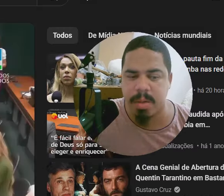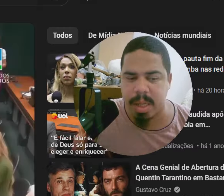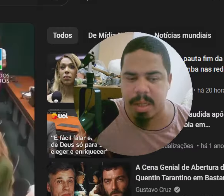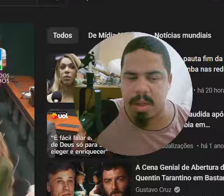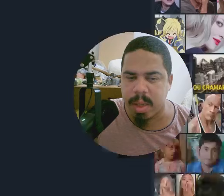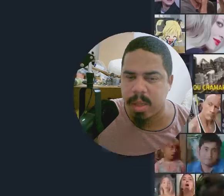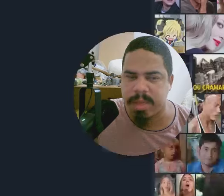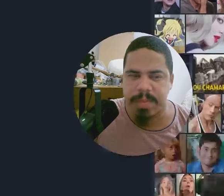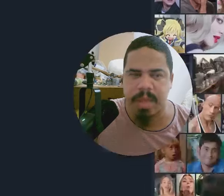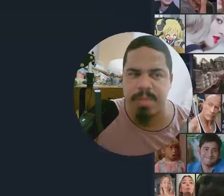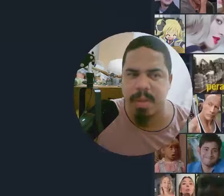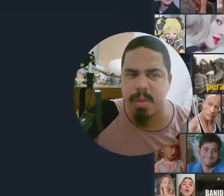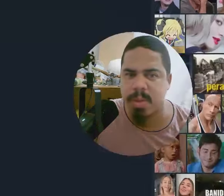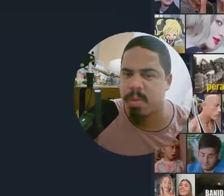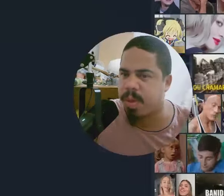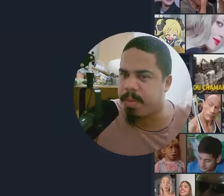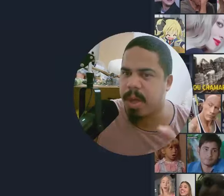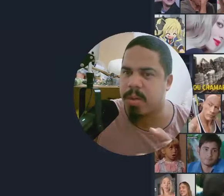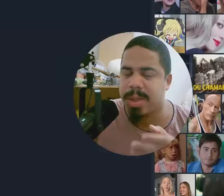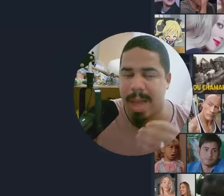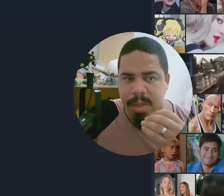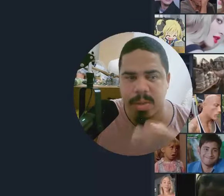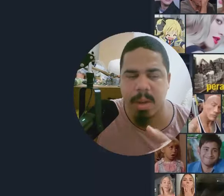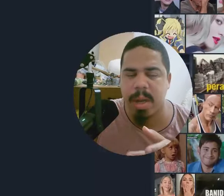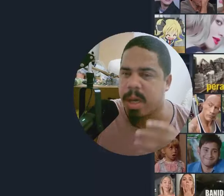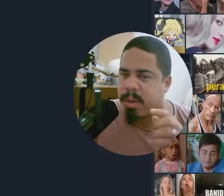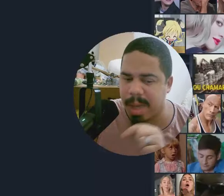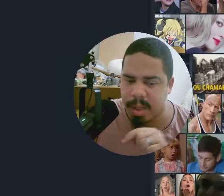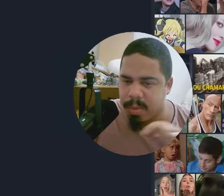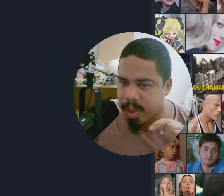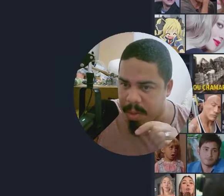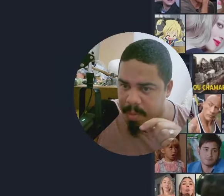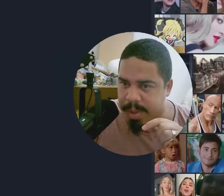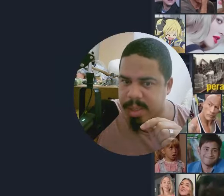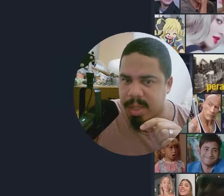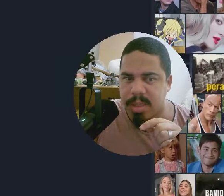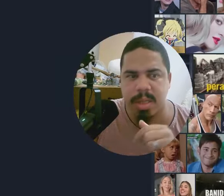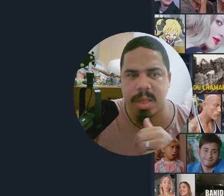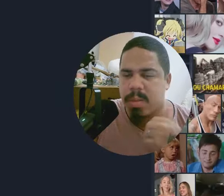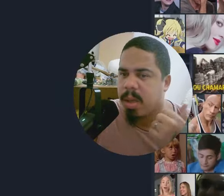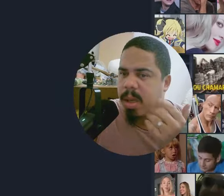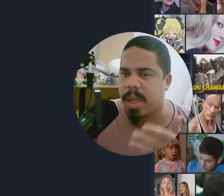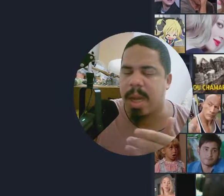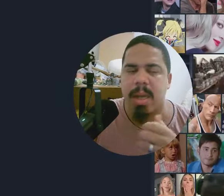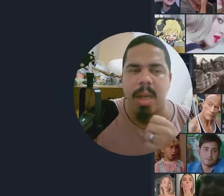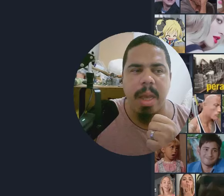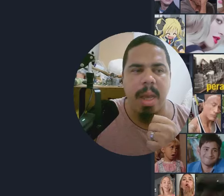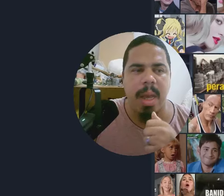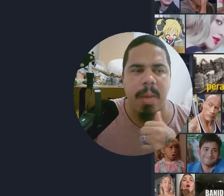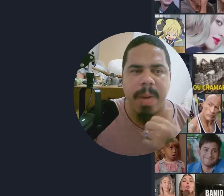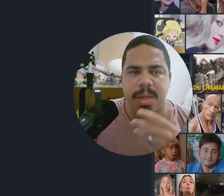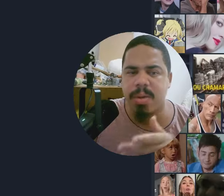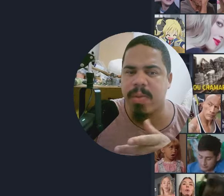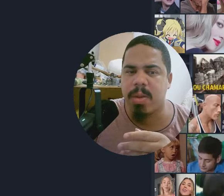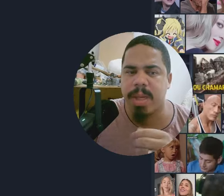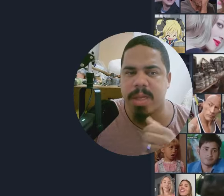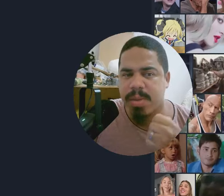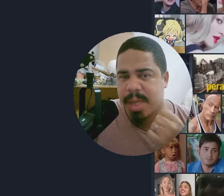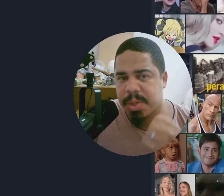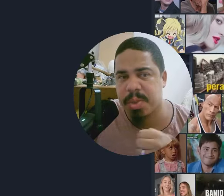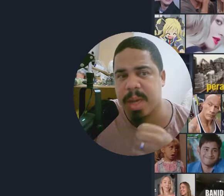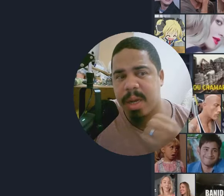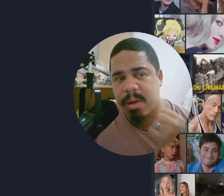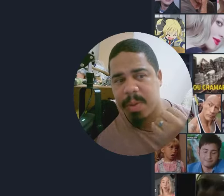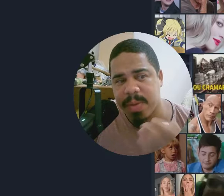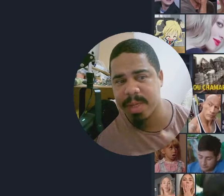Tá, lembrando, galera, ó, quem quiser participar do nosso grupo de apoiadores, ajudar o canal, tá aí o nosso apoia-se na descrição, tá? A partir de um valor mensal